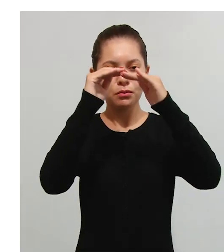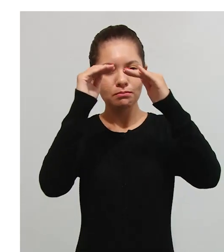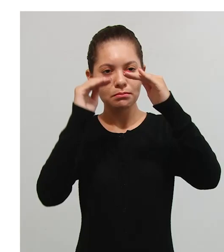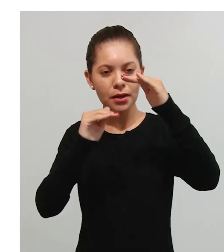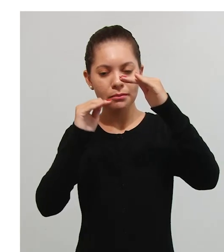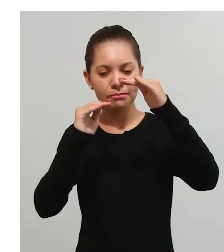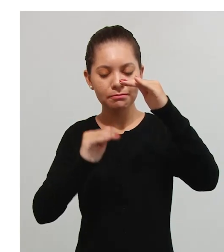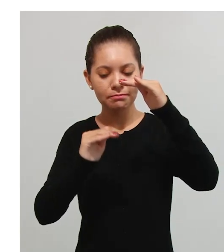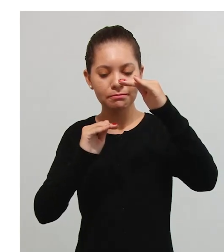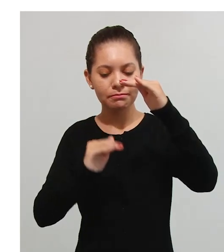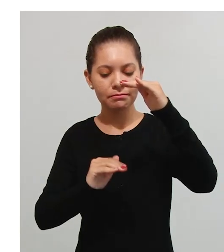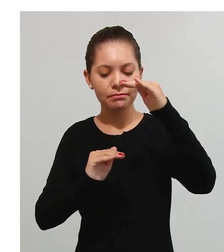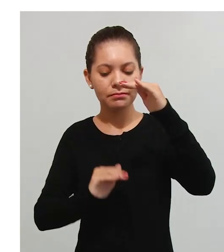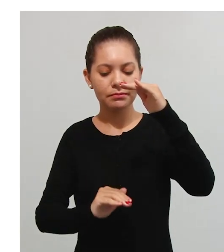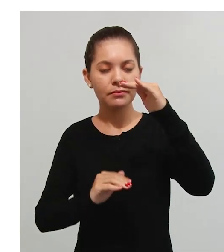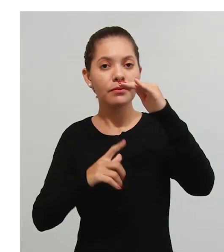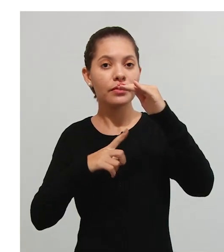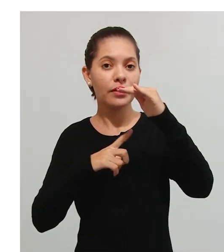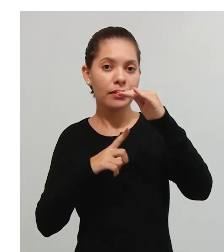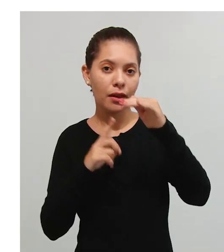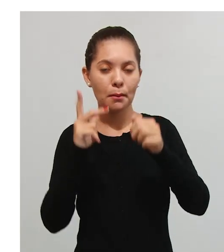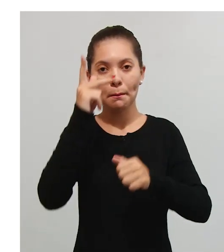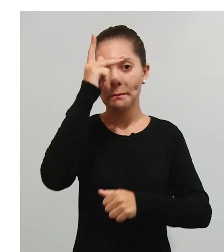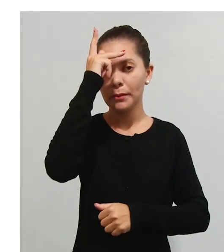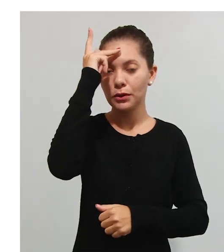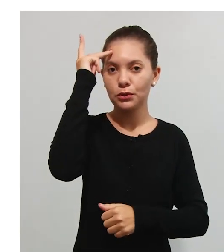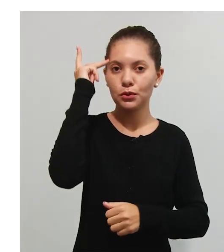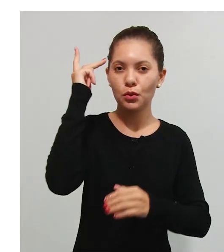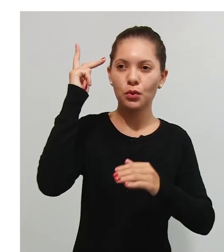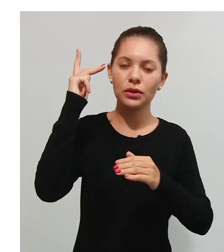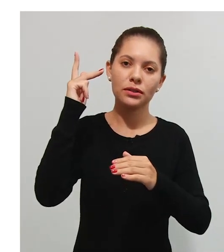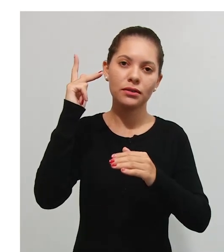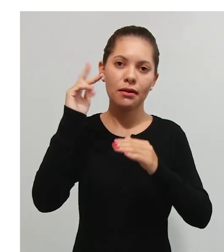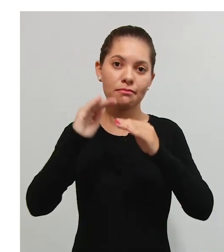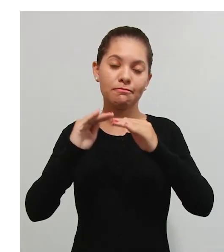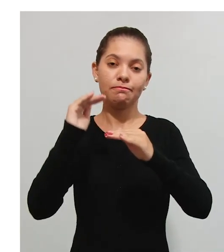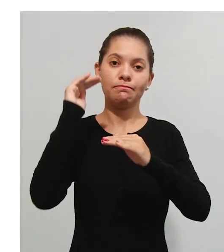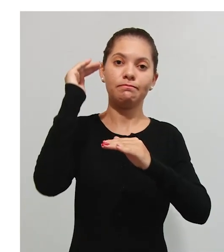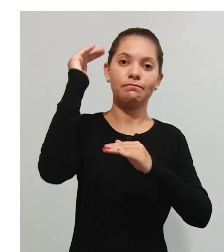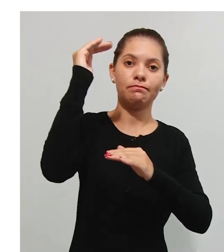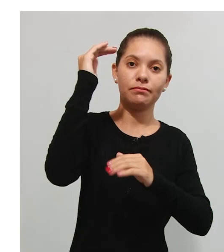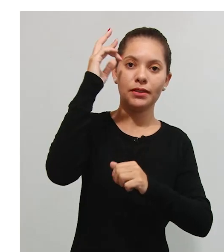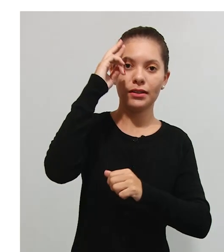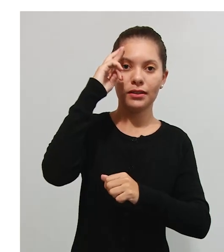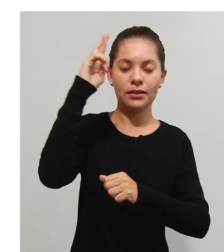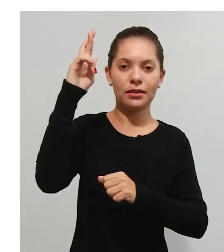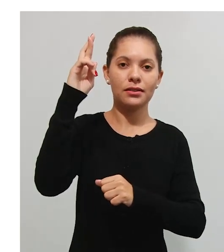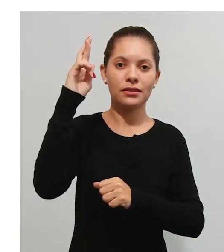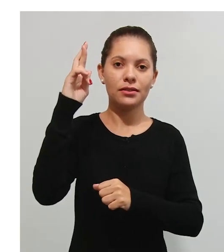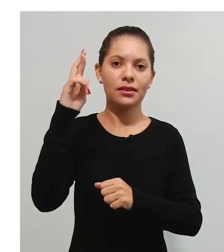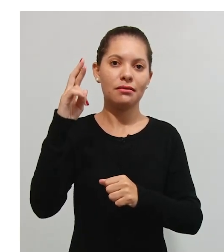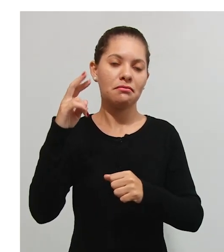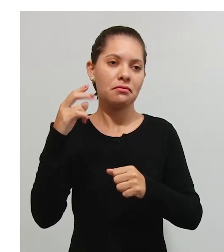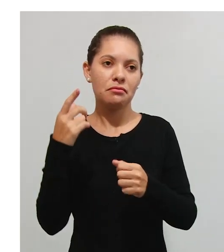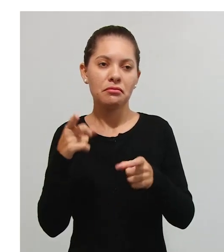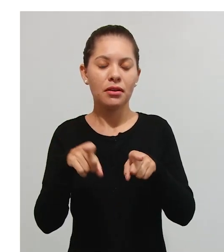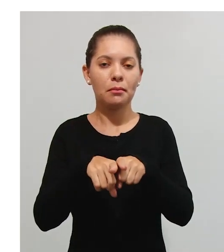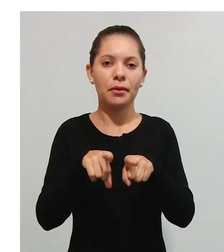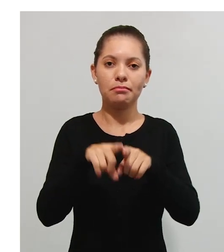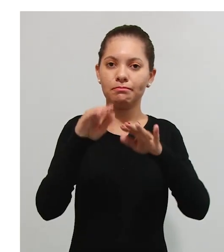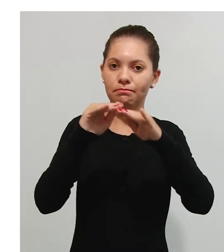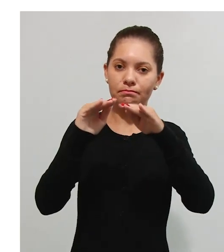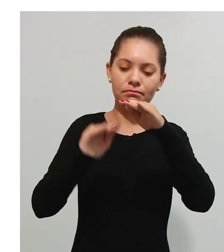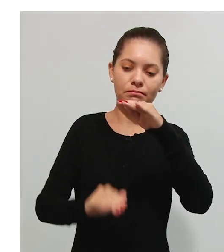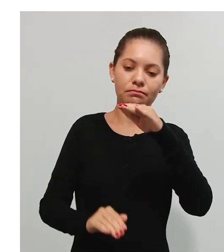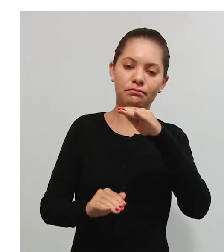hierarquia organizacional, onde ele vai ter pessoas sob a sua liderança, mas ele também vai ter pessoas liderando ele. Já